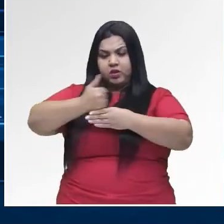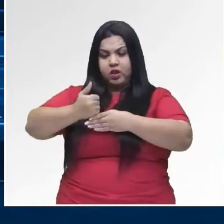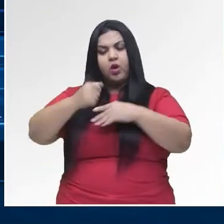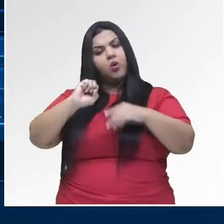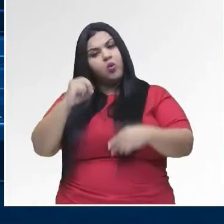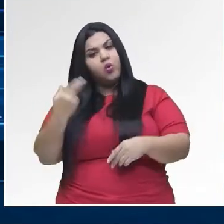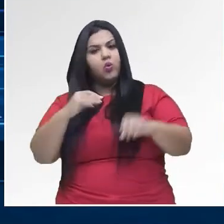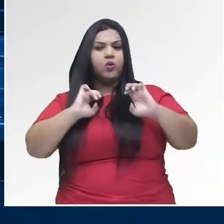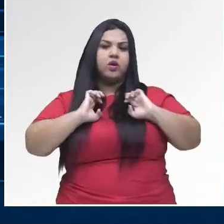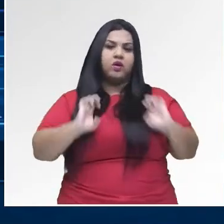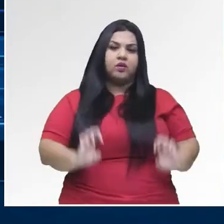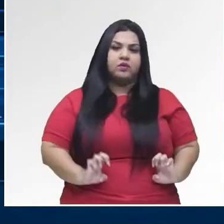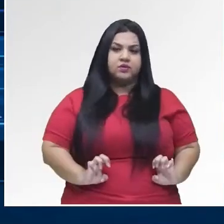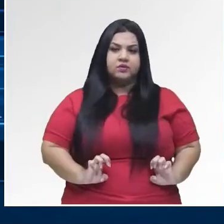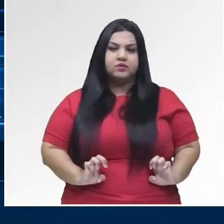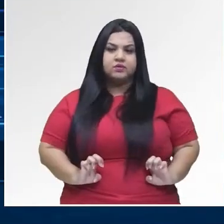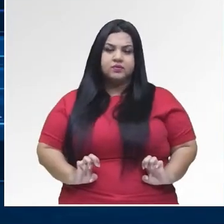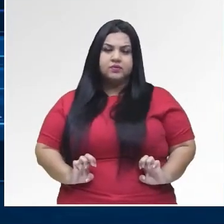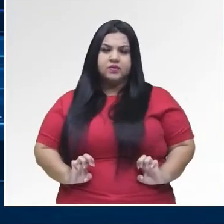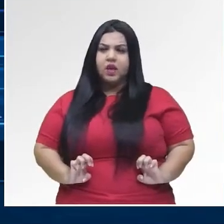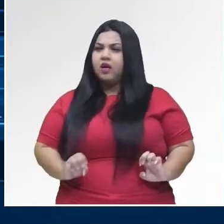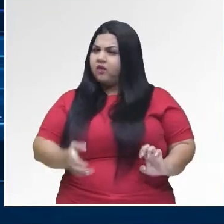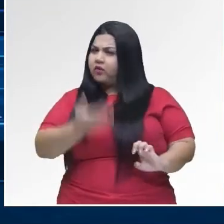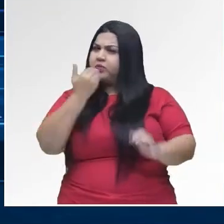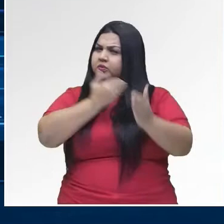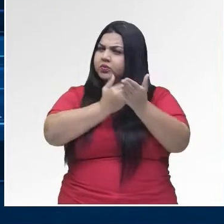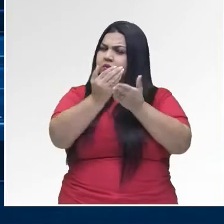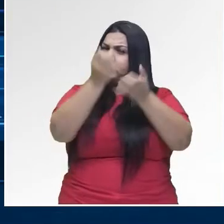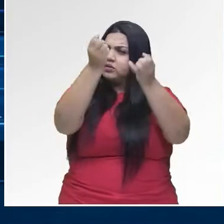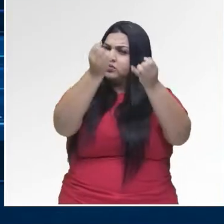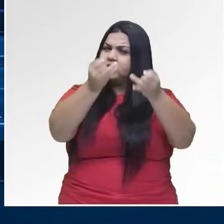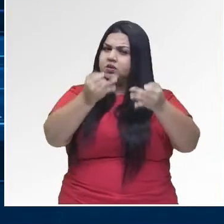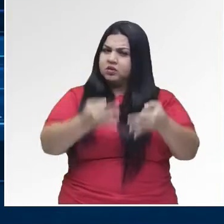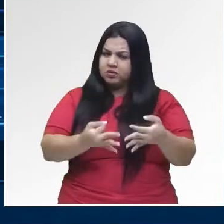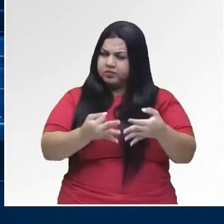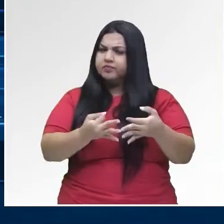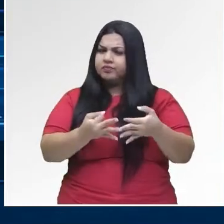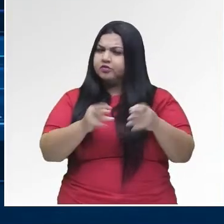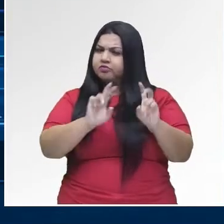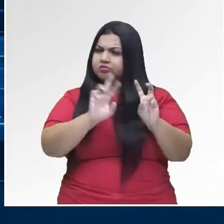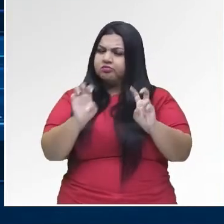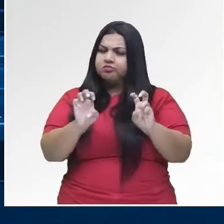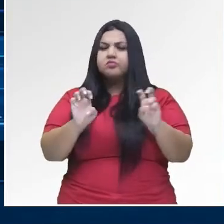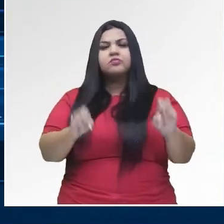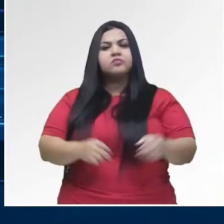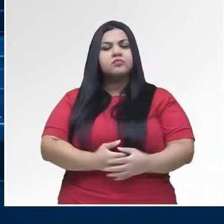ética. Vamos começar falando um pouco sobre isso, né?